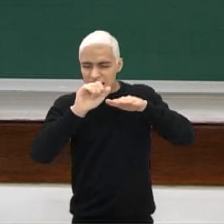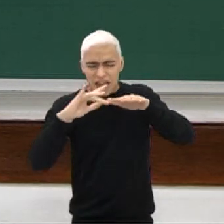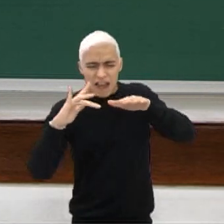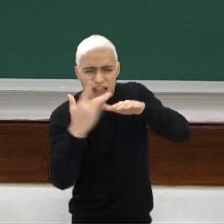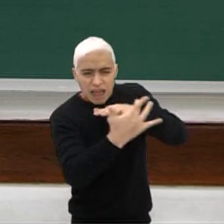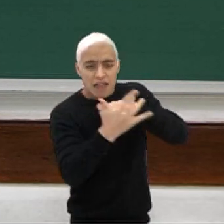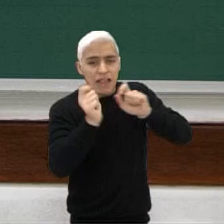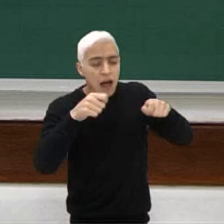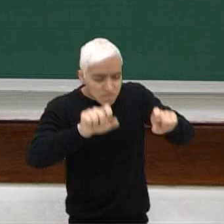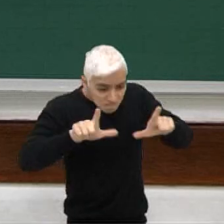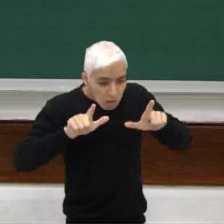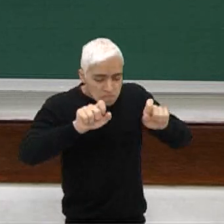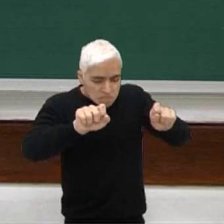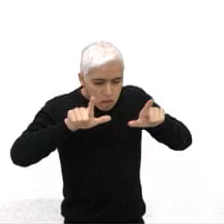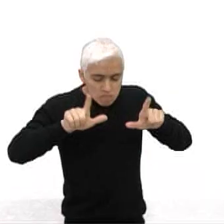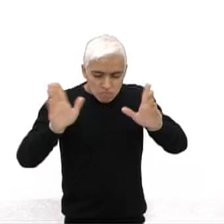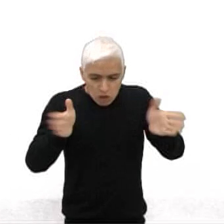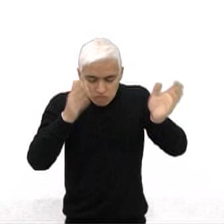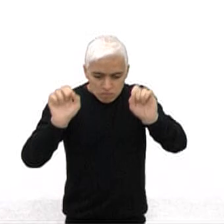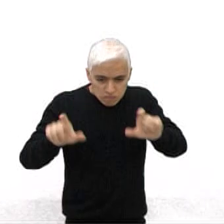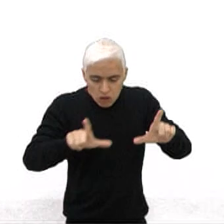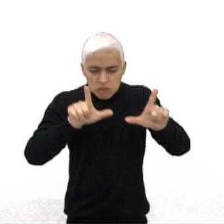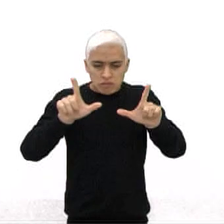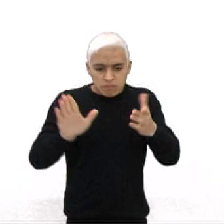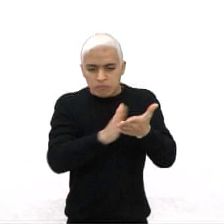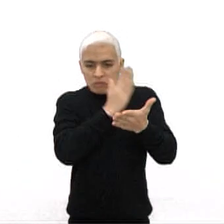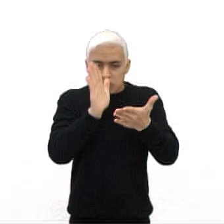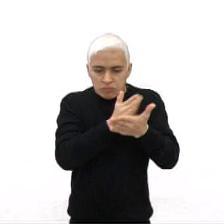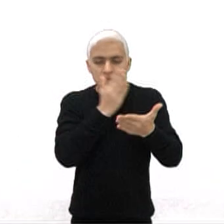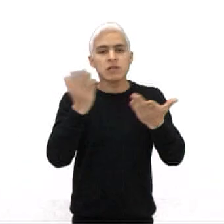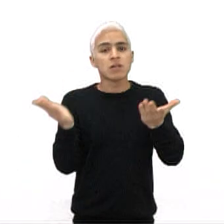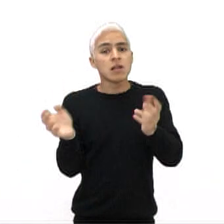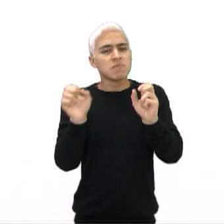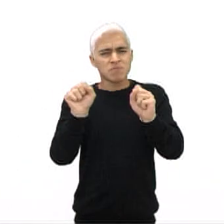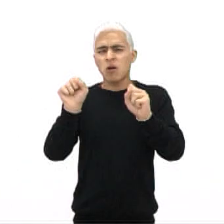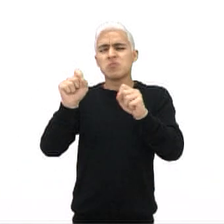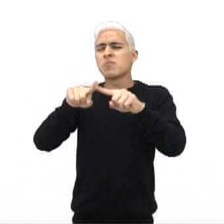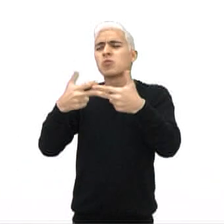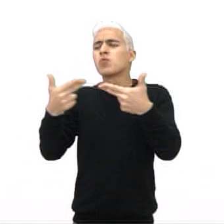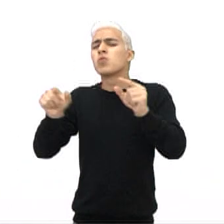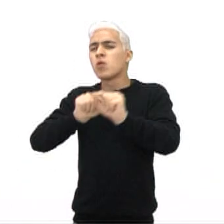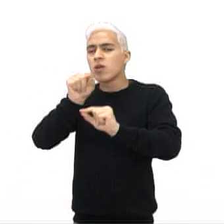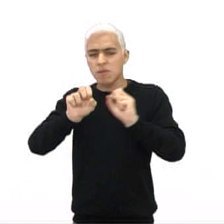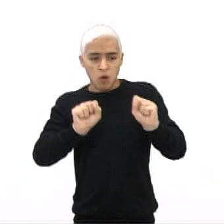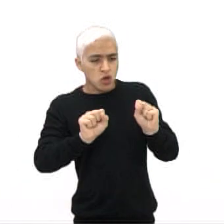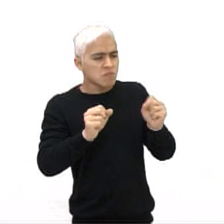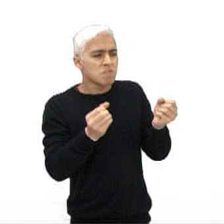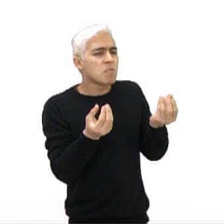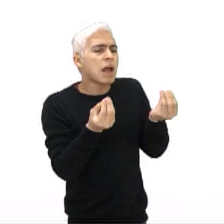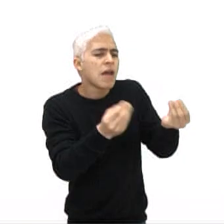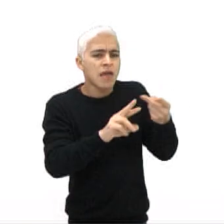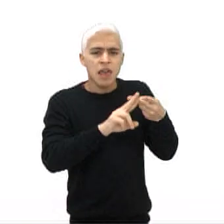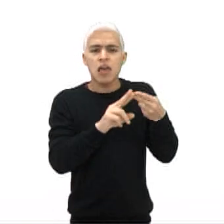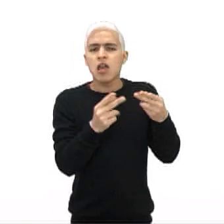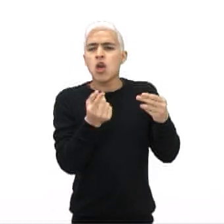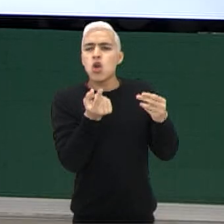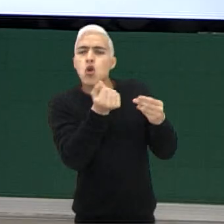publicitários. E o produto? Pode ser várias coisas. Pode ser de utilidade, de custo,